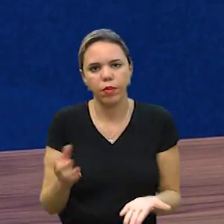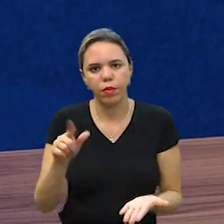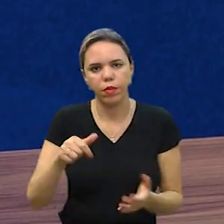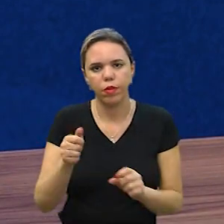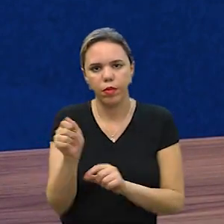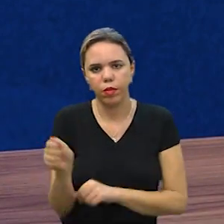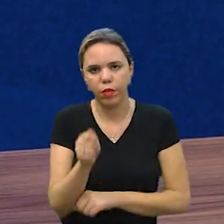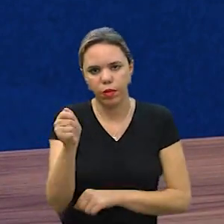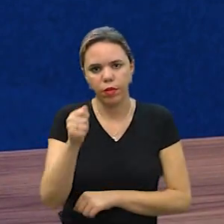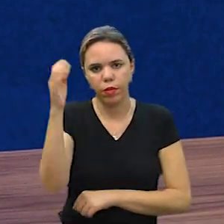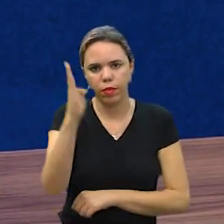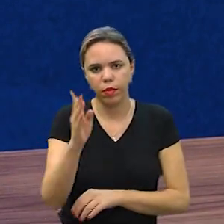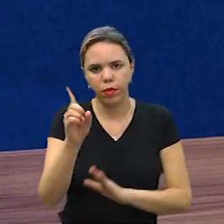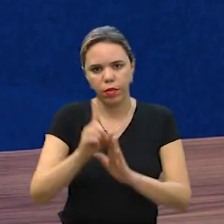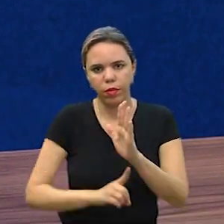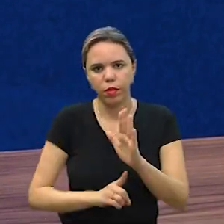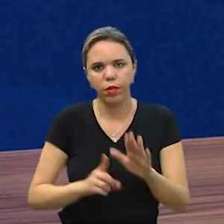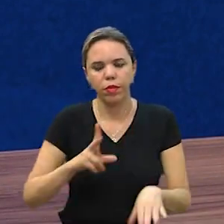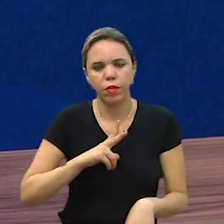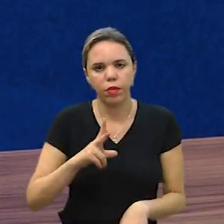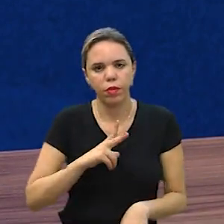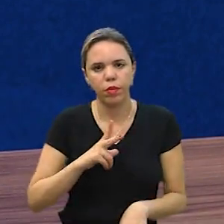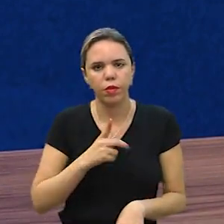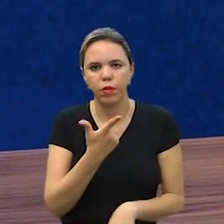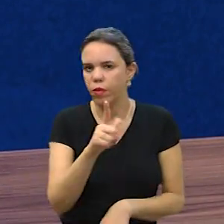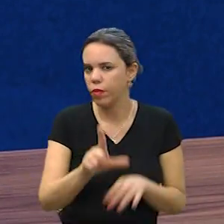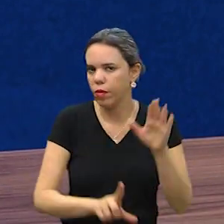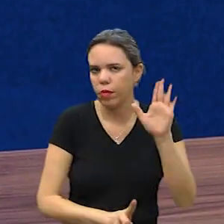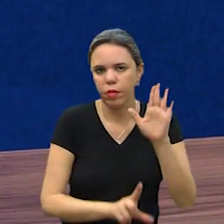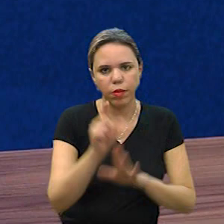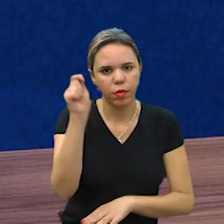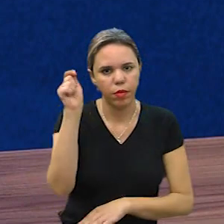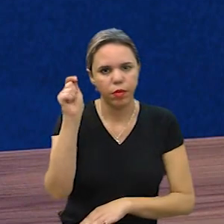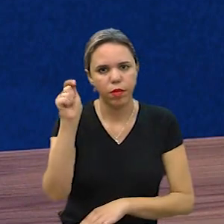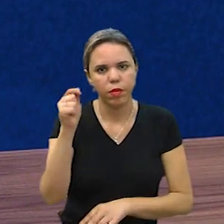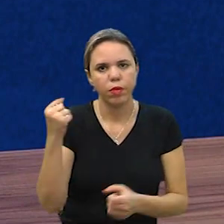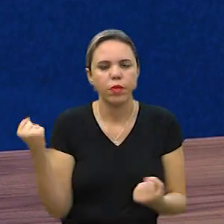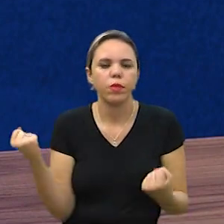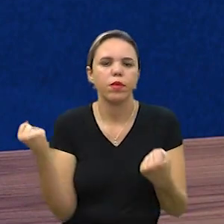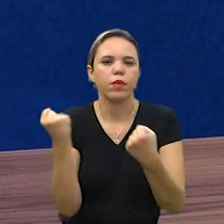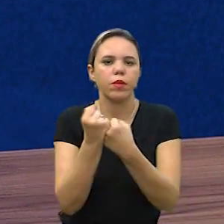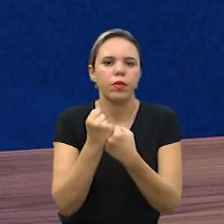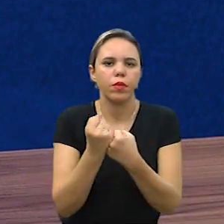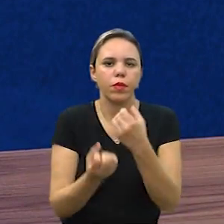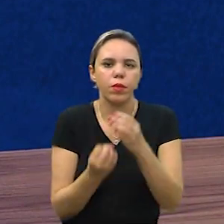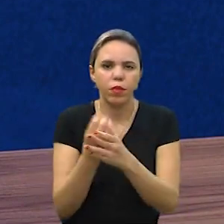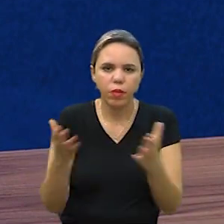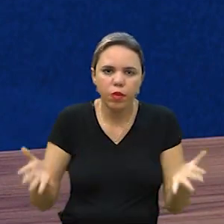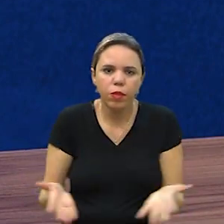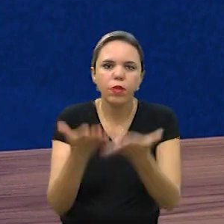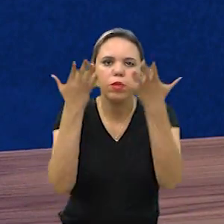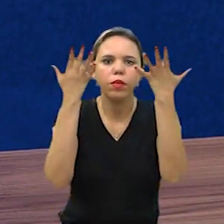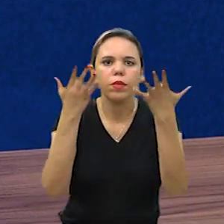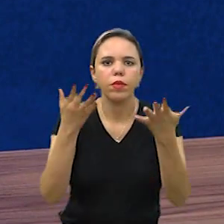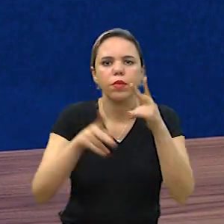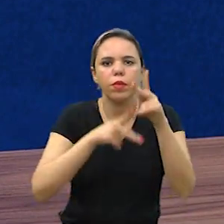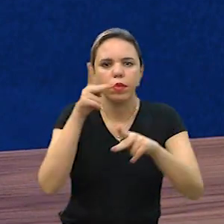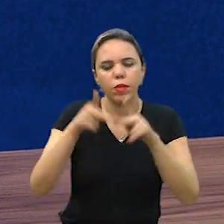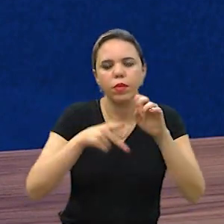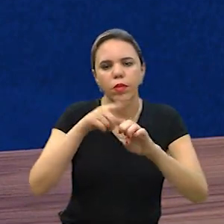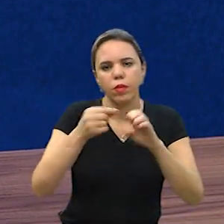Afroempreendedor, que é uma associação nacional de direito privado sem fins lucrativos de apoio e fomento